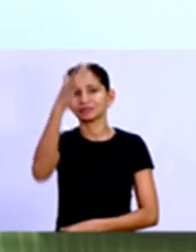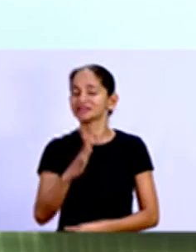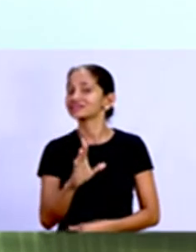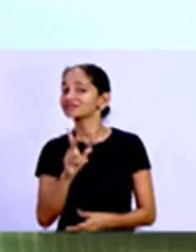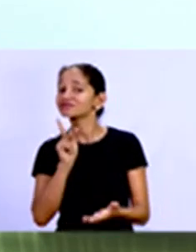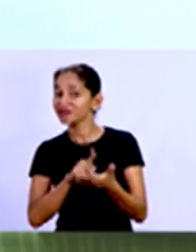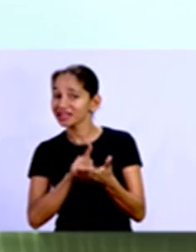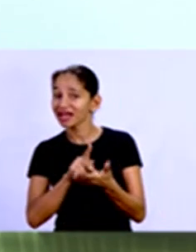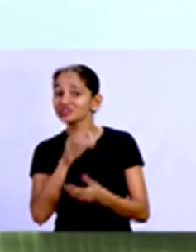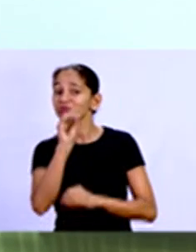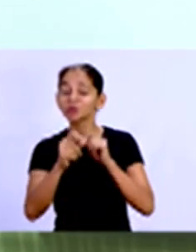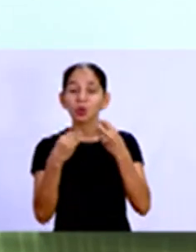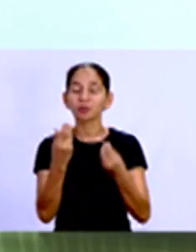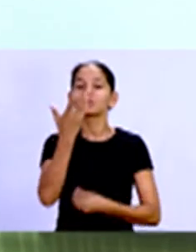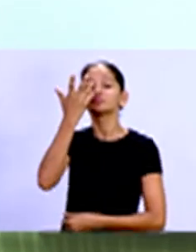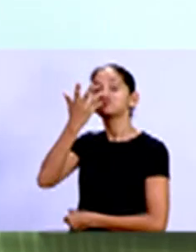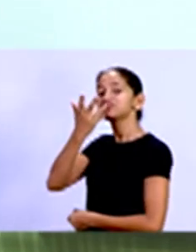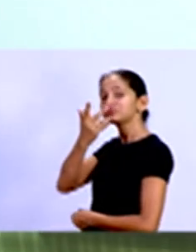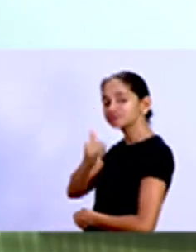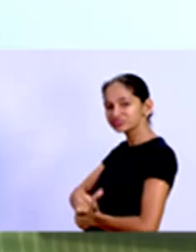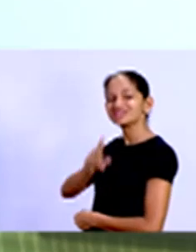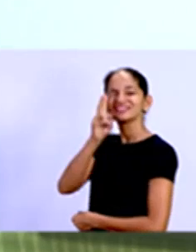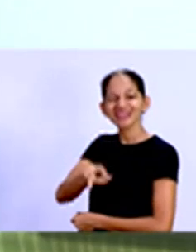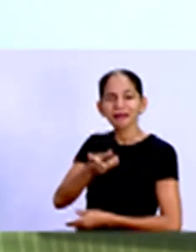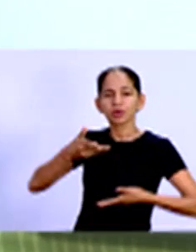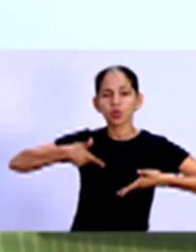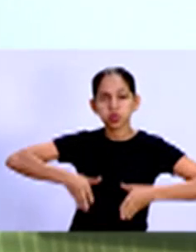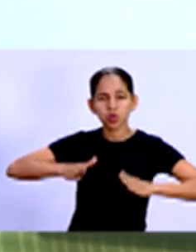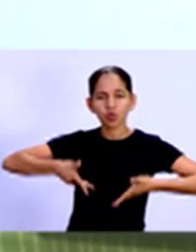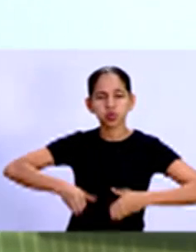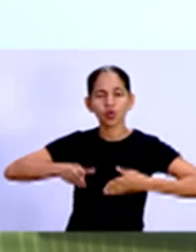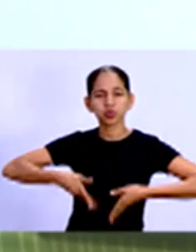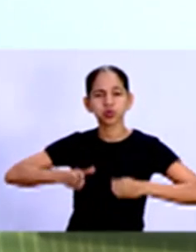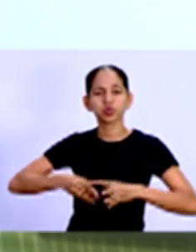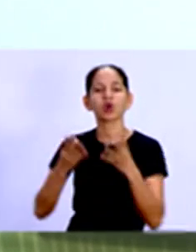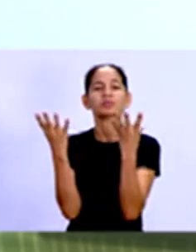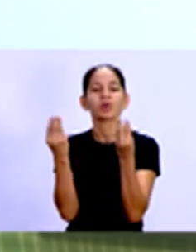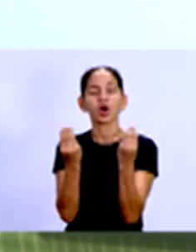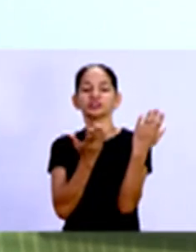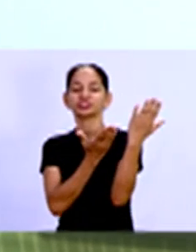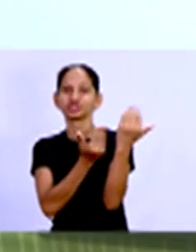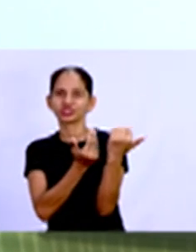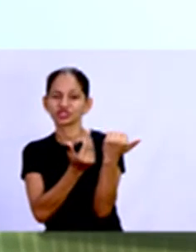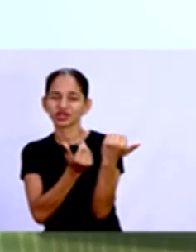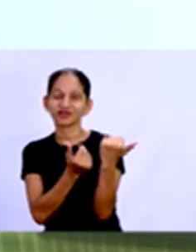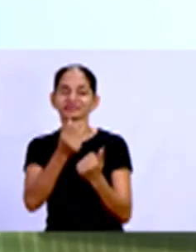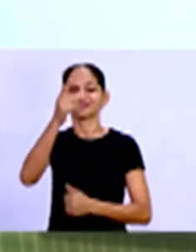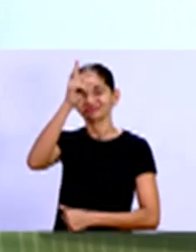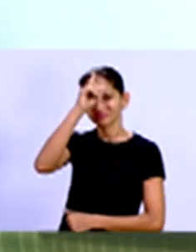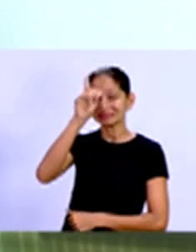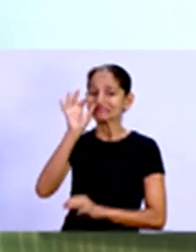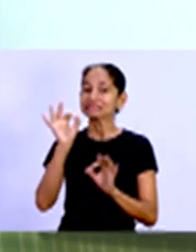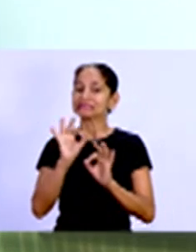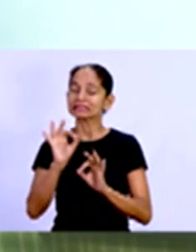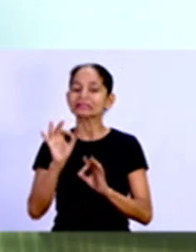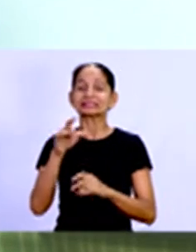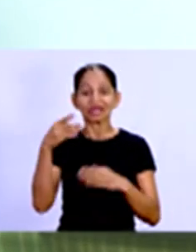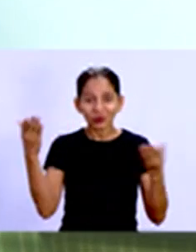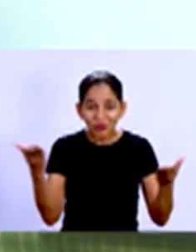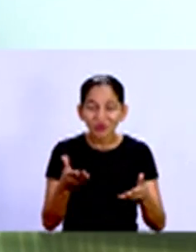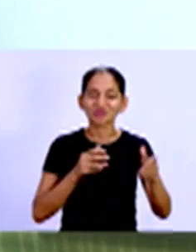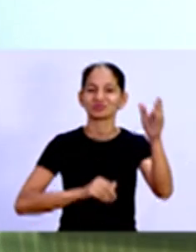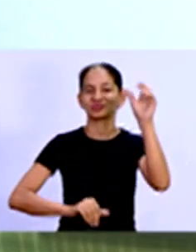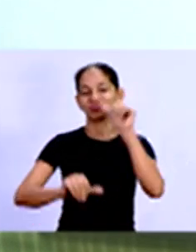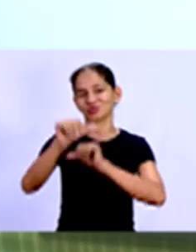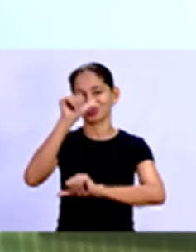era termos mais crianças, ou seja, mais nascimentos, adolescentes e jovens. Hoje a realidade brasileira já é outra.